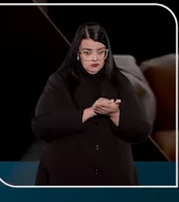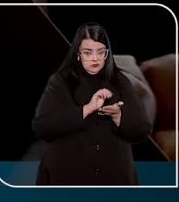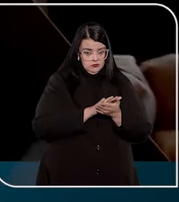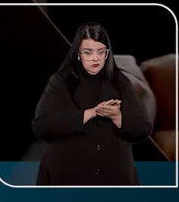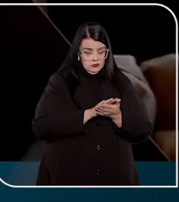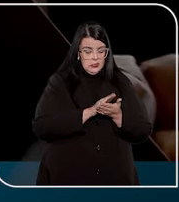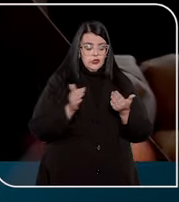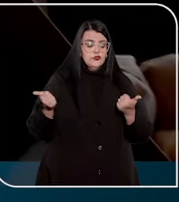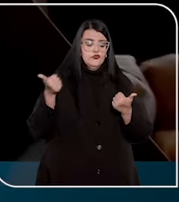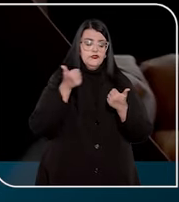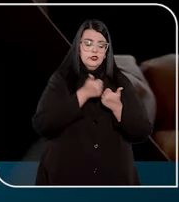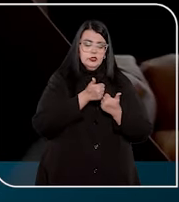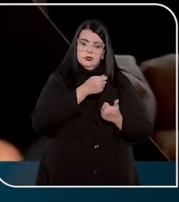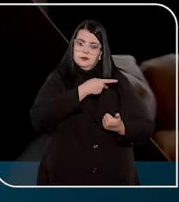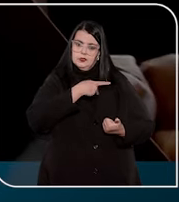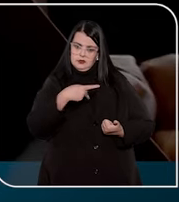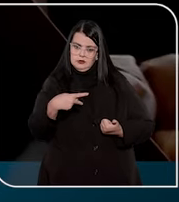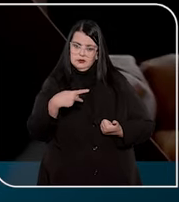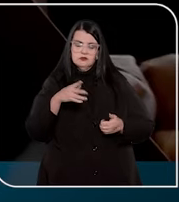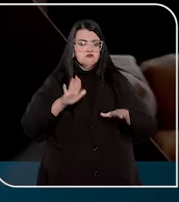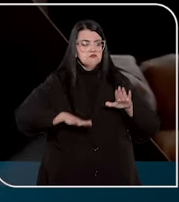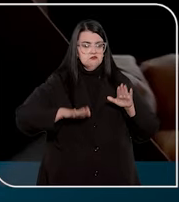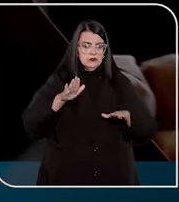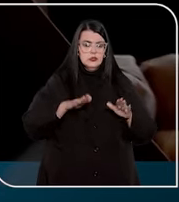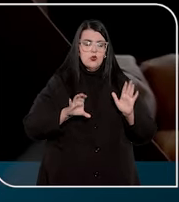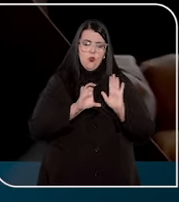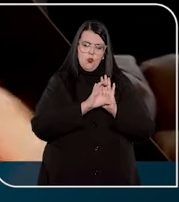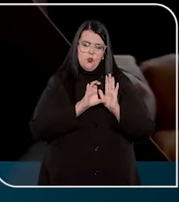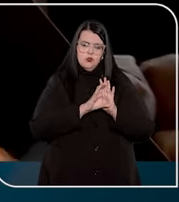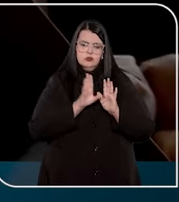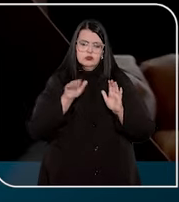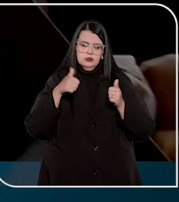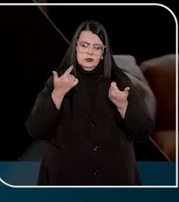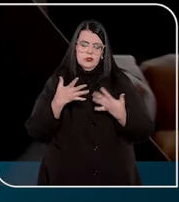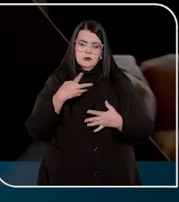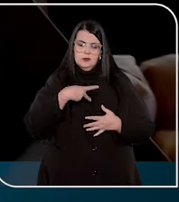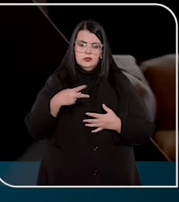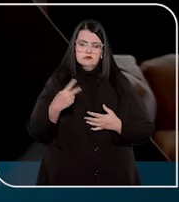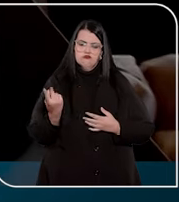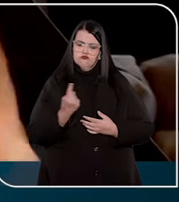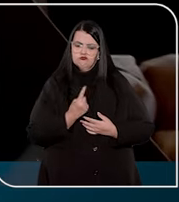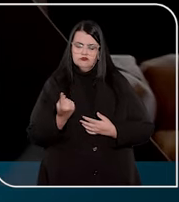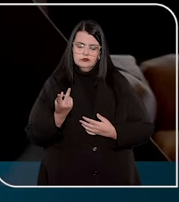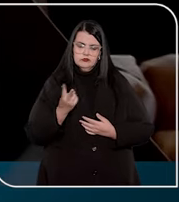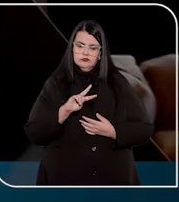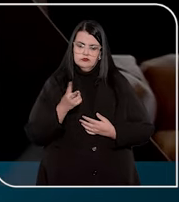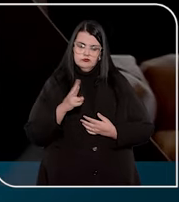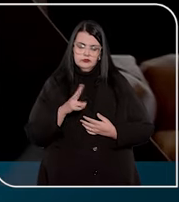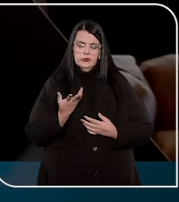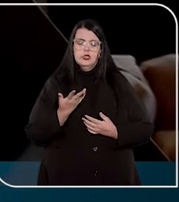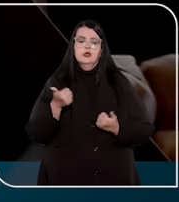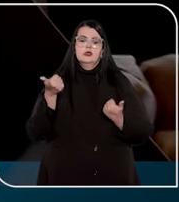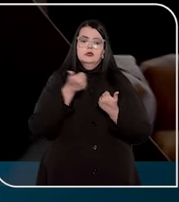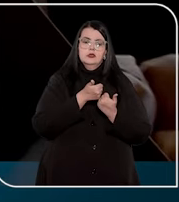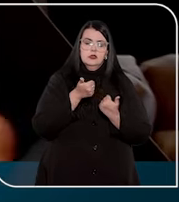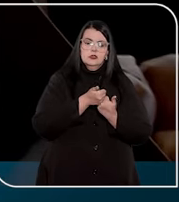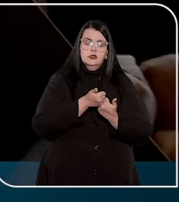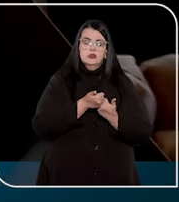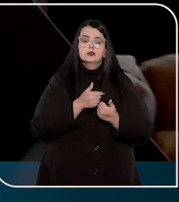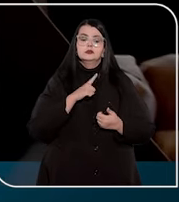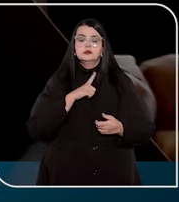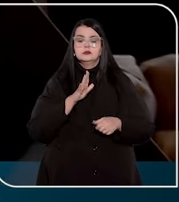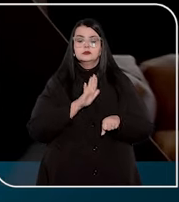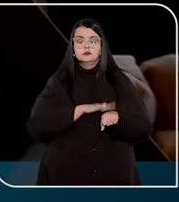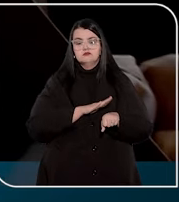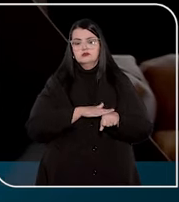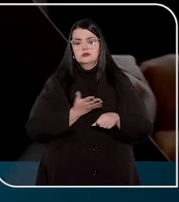o vice-presidente, geralmente é o vice-presidente, mas o código diz que pode ser o presidente também. Vamos ficar aqui com o vice-presidente, que nesse momento é até